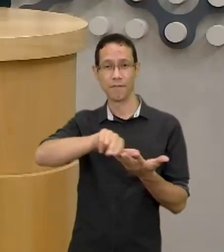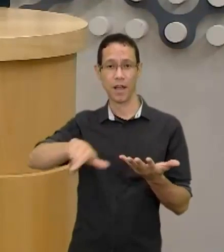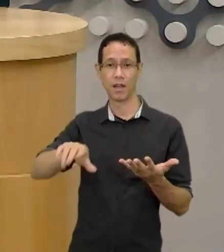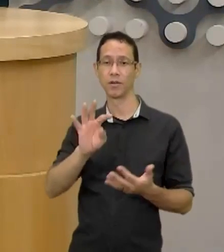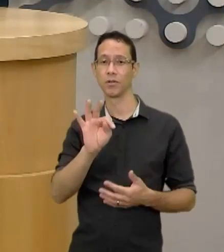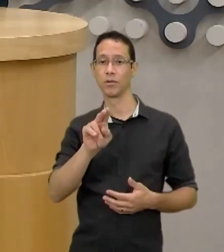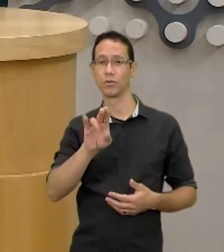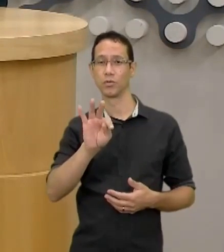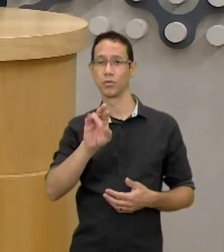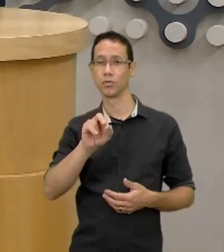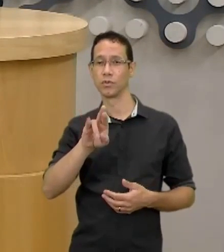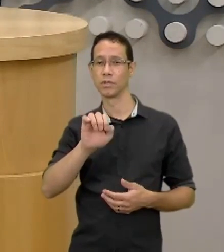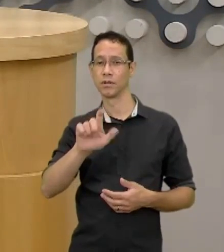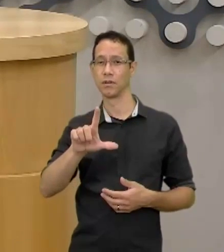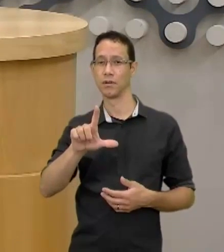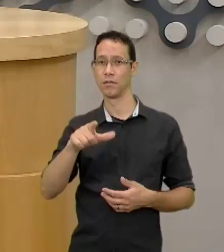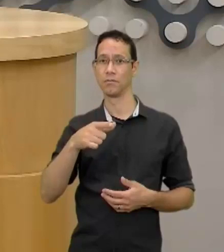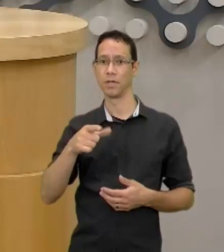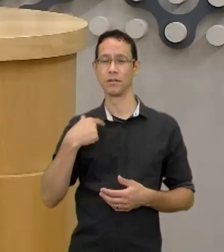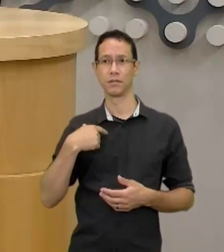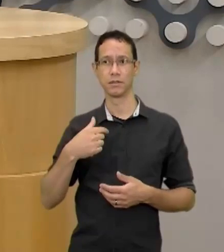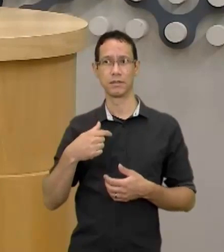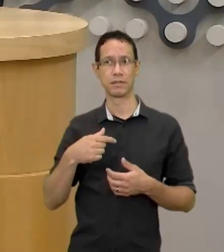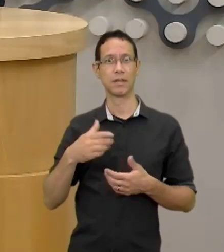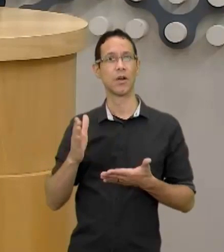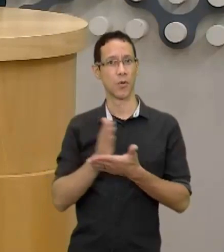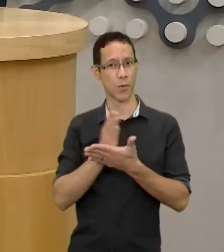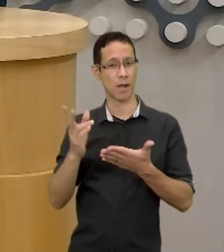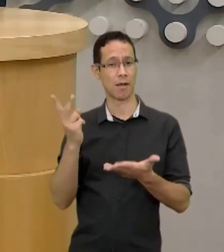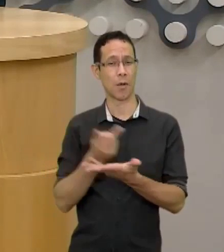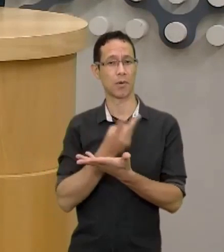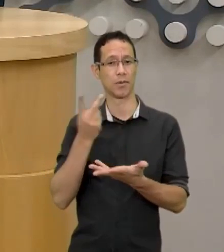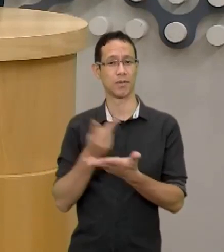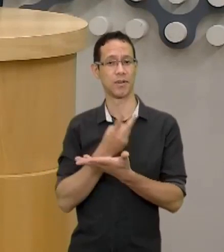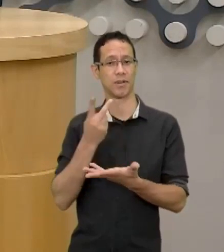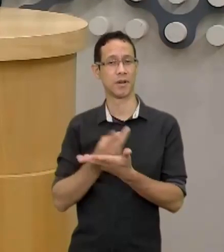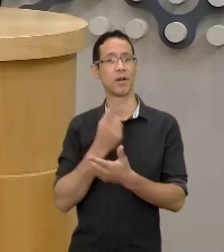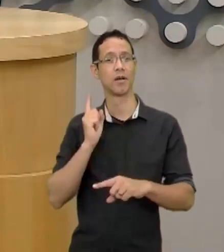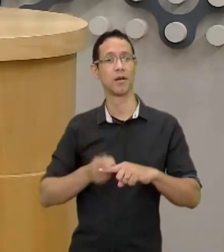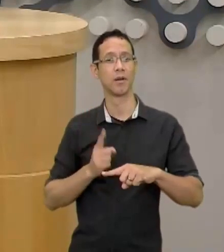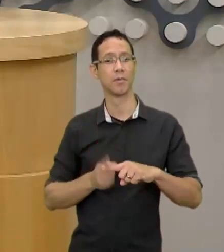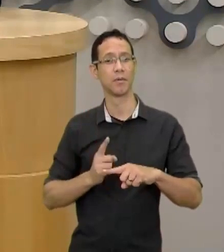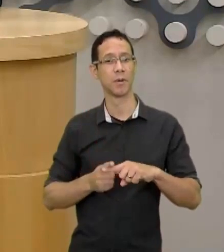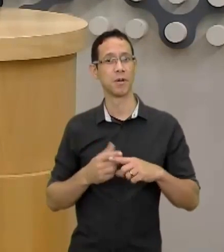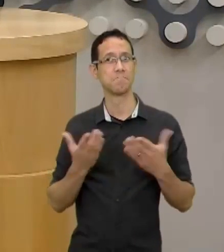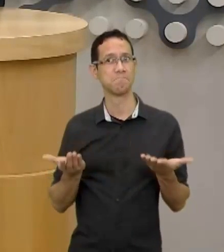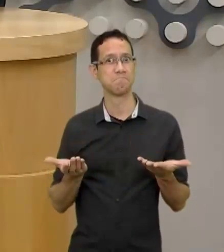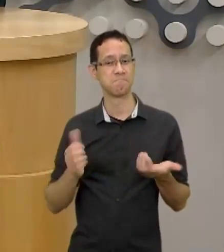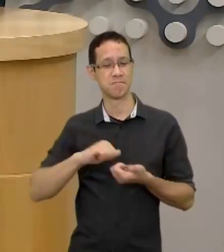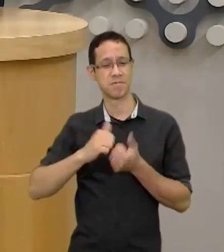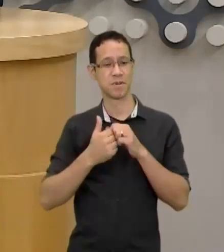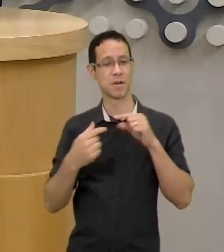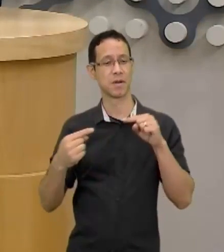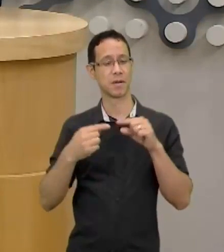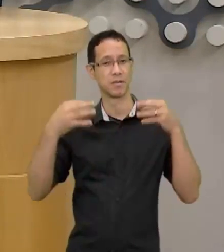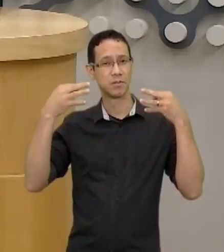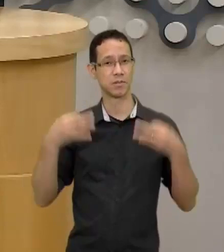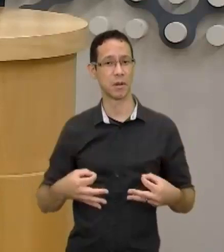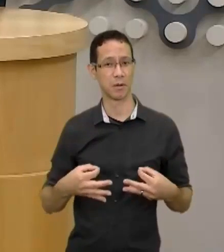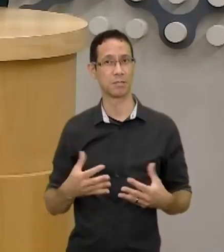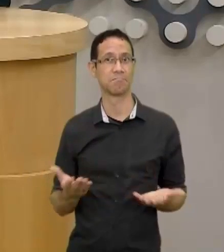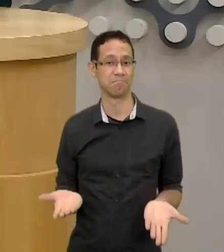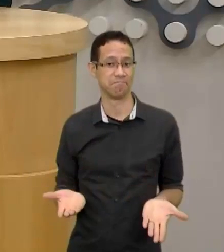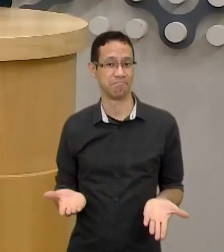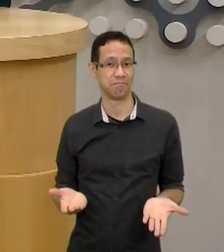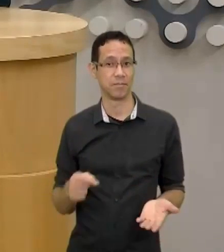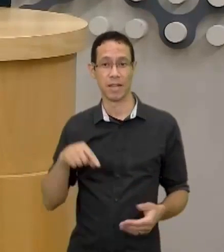né? Mas aí vários tutoriais que eu sigo dão errado. Por quê? Porque a gente não tem um fundamento adequado. Então aqui é uma espécie de